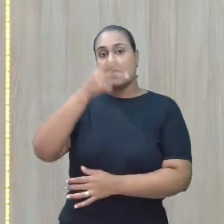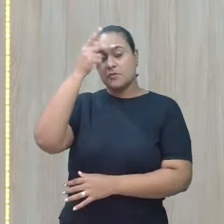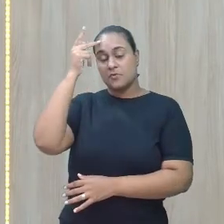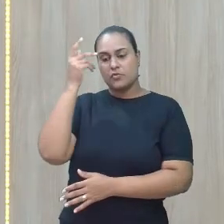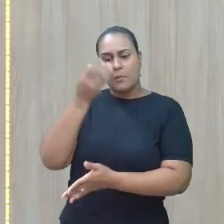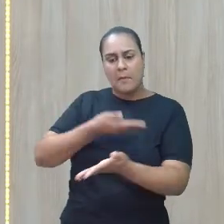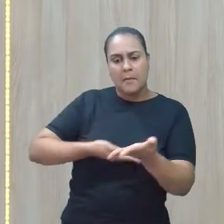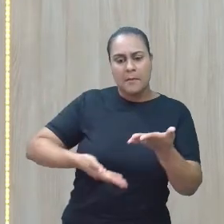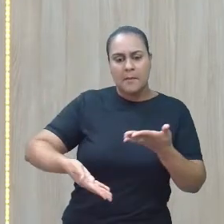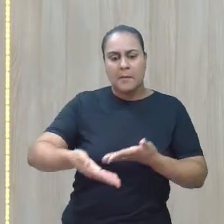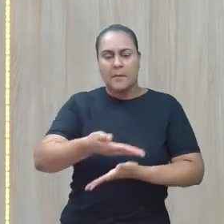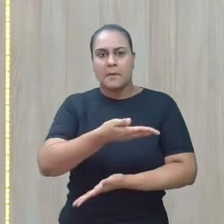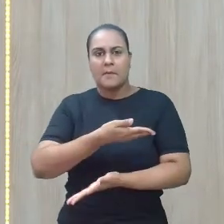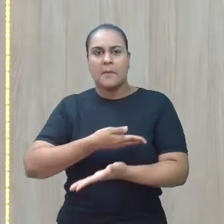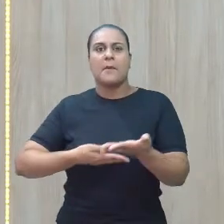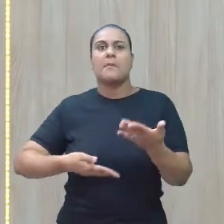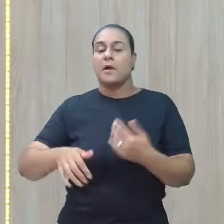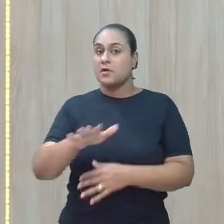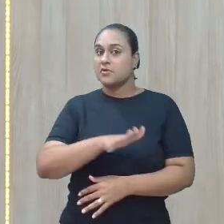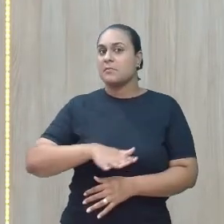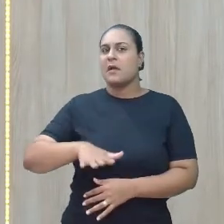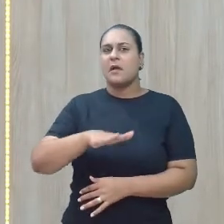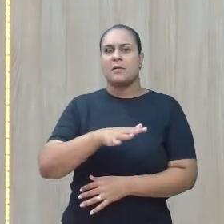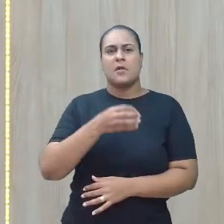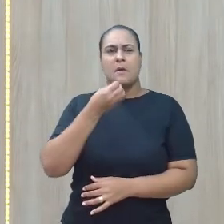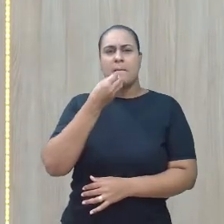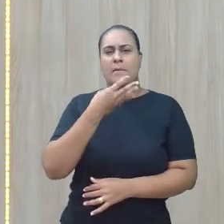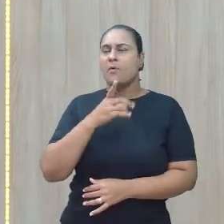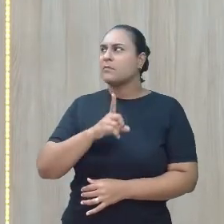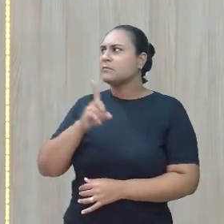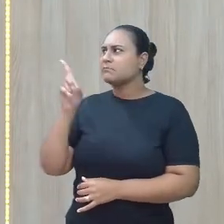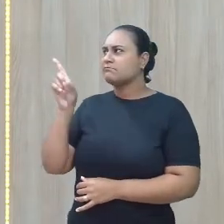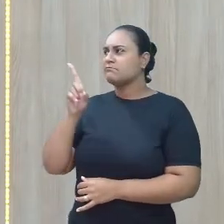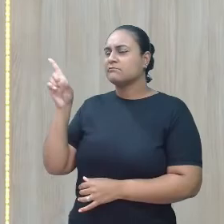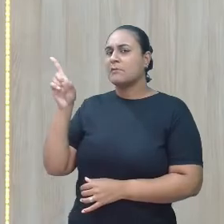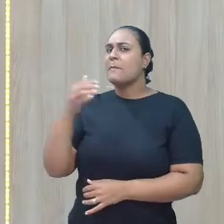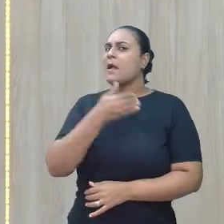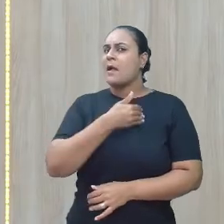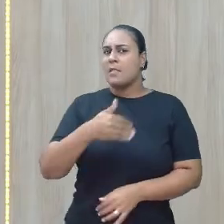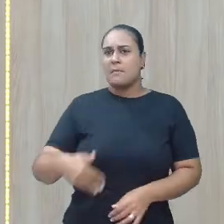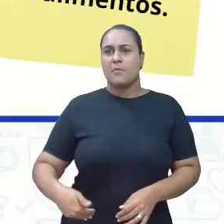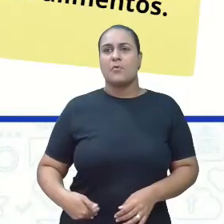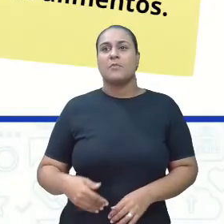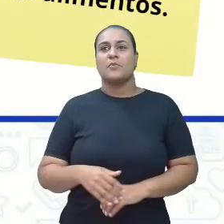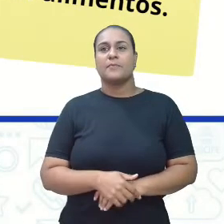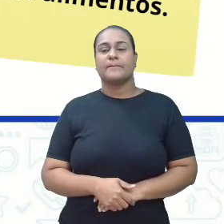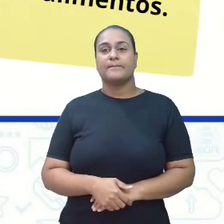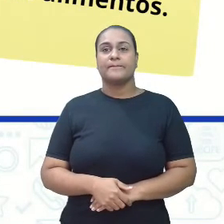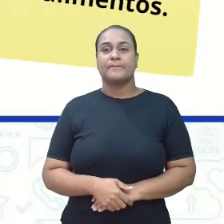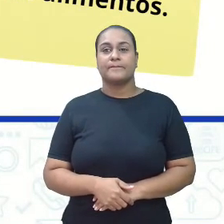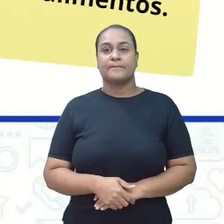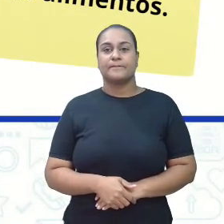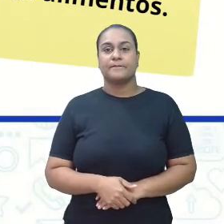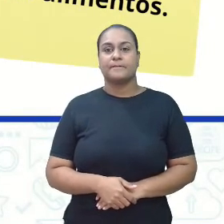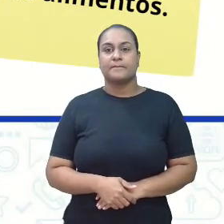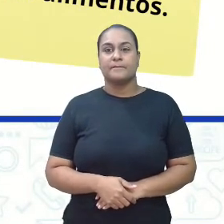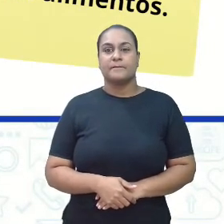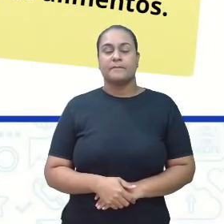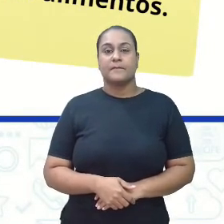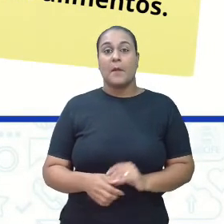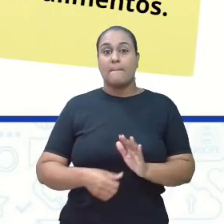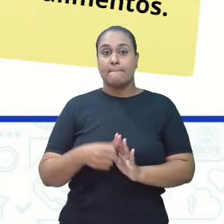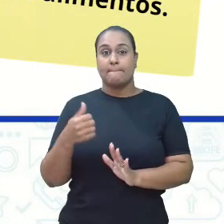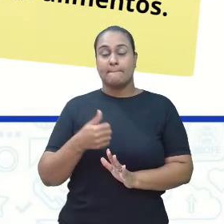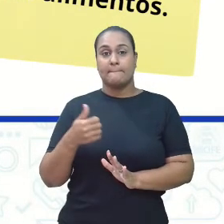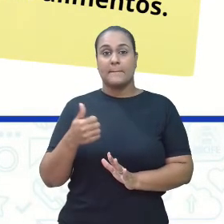trocando ideias, né, são espaços muito ricos, são os nossos mercados públicos. Então eu vou chamar a atenção aqui do mercado público, né, primeiro o mercado da